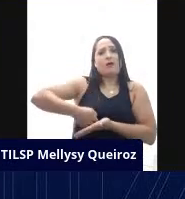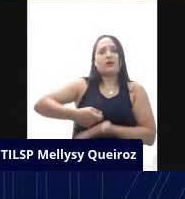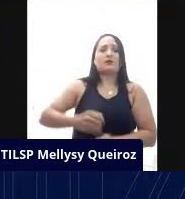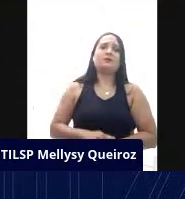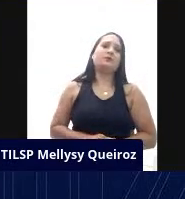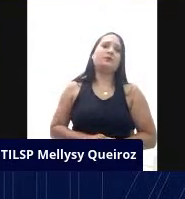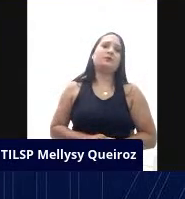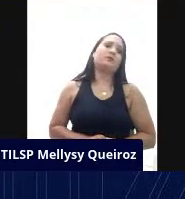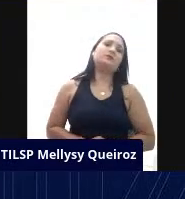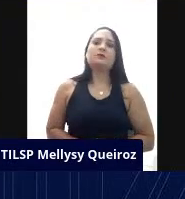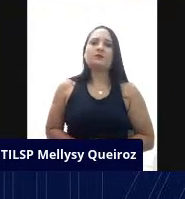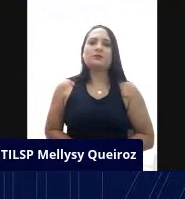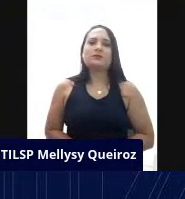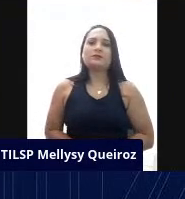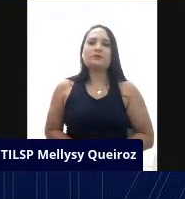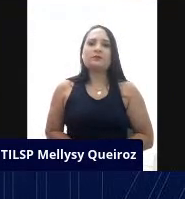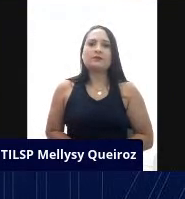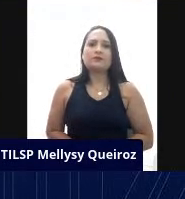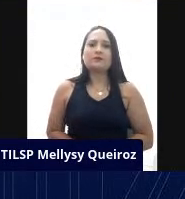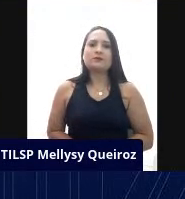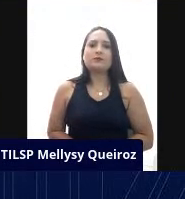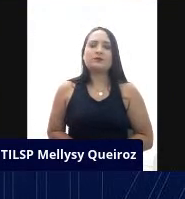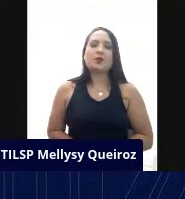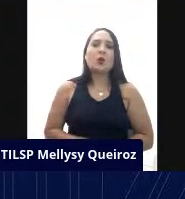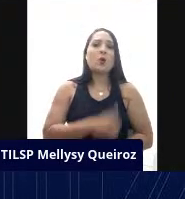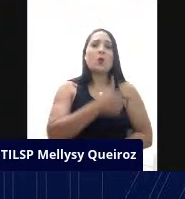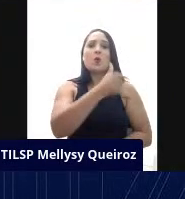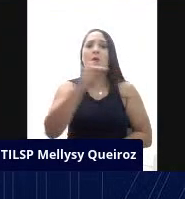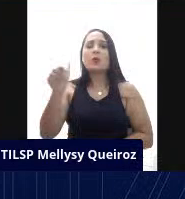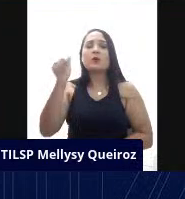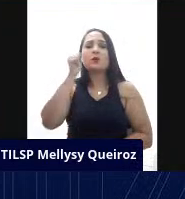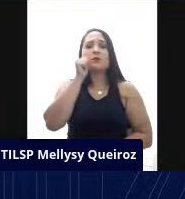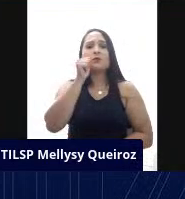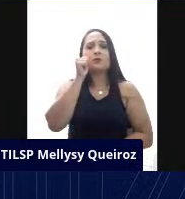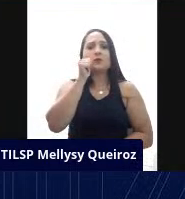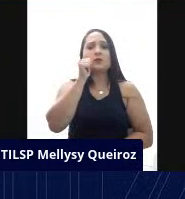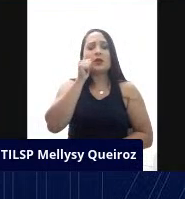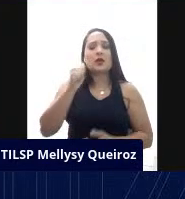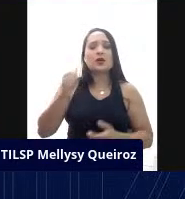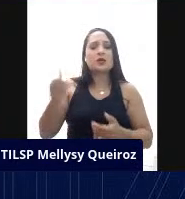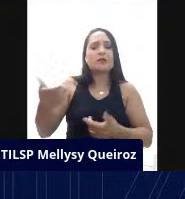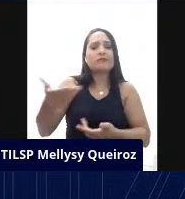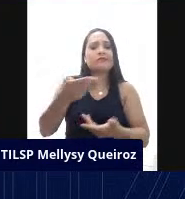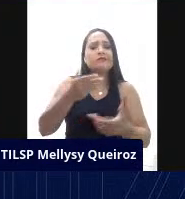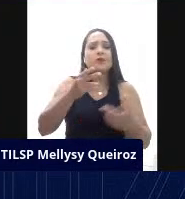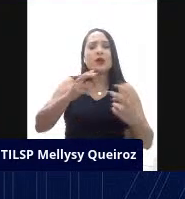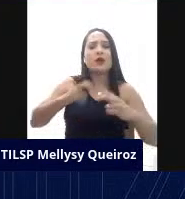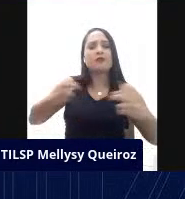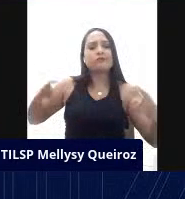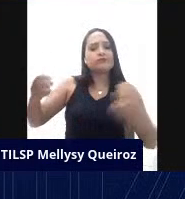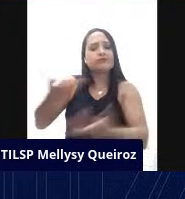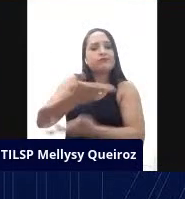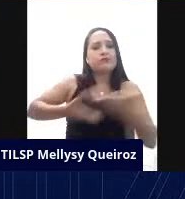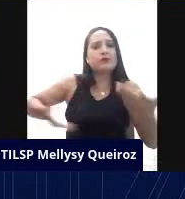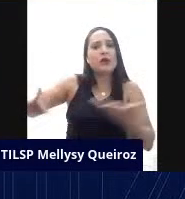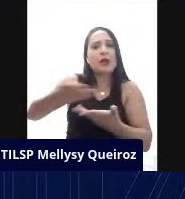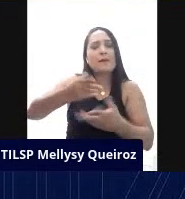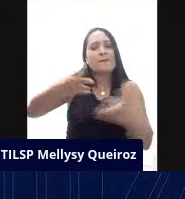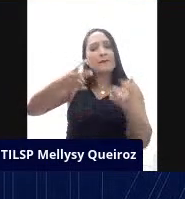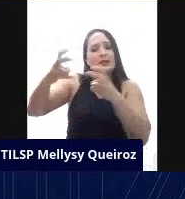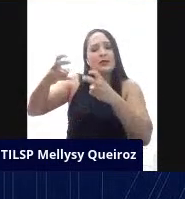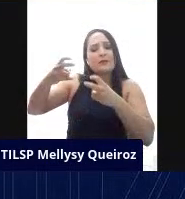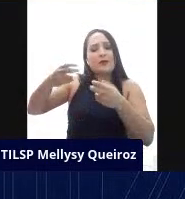Mas falando com outras mulheres, Rosa percebeu que a mudança precisa começar por ela. Foi